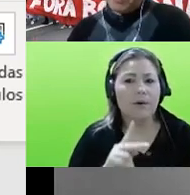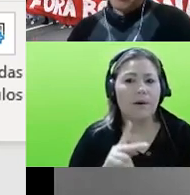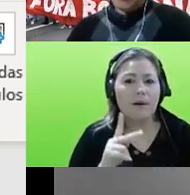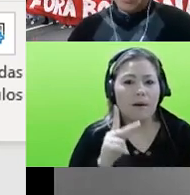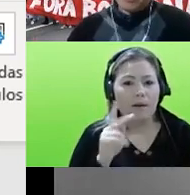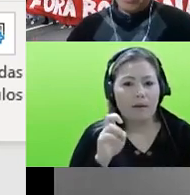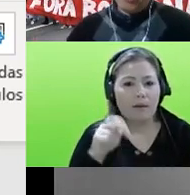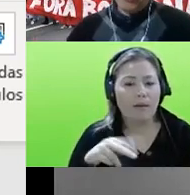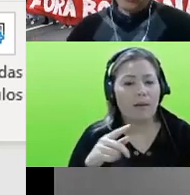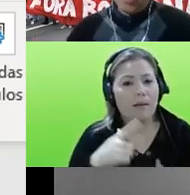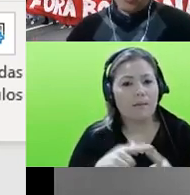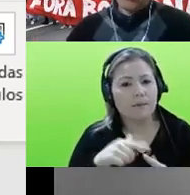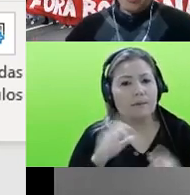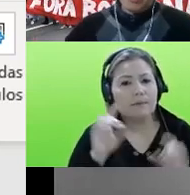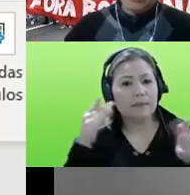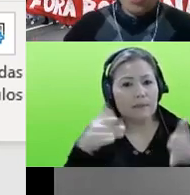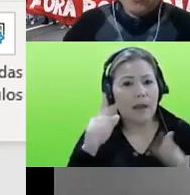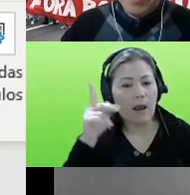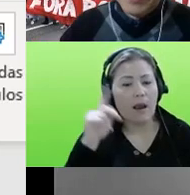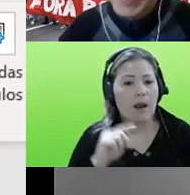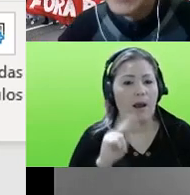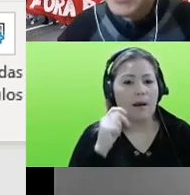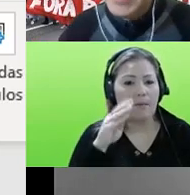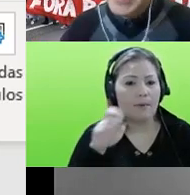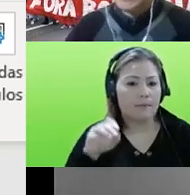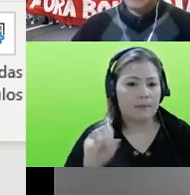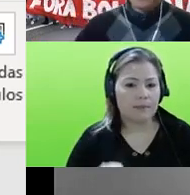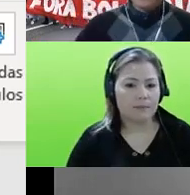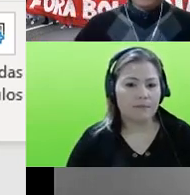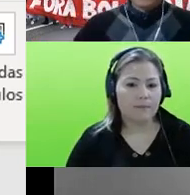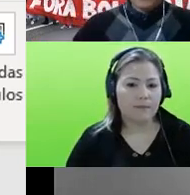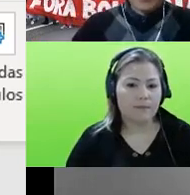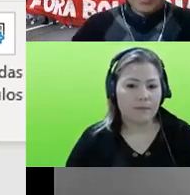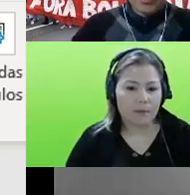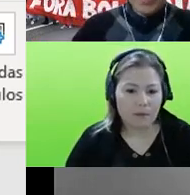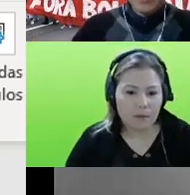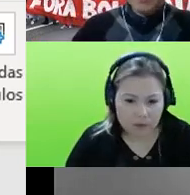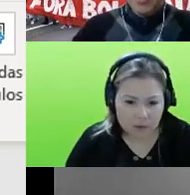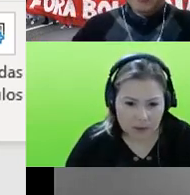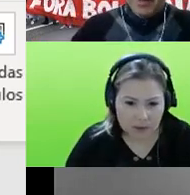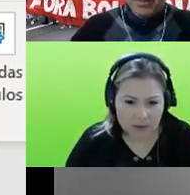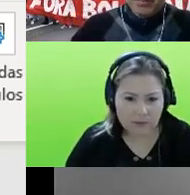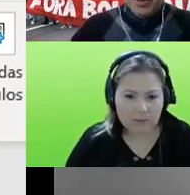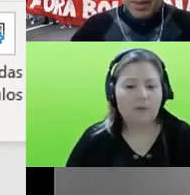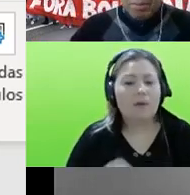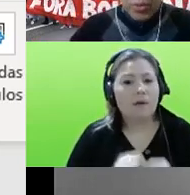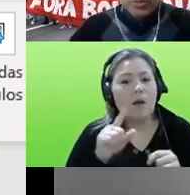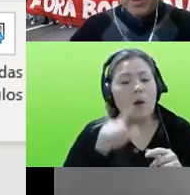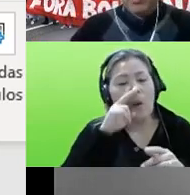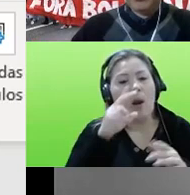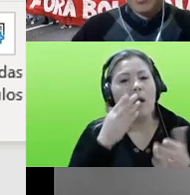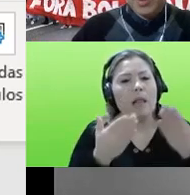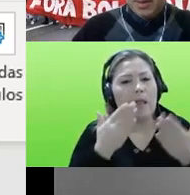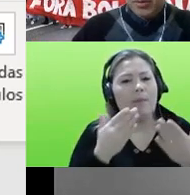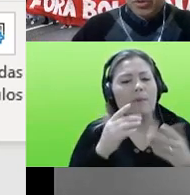em Habermas, mas ele trabalhou muito Rawls e, obviamente, Kant e Hegel. Então, a ideia aqui do equilíbrio reflexivo, que está muito